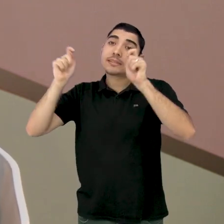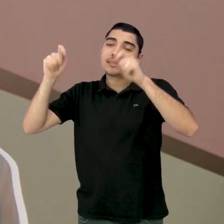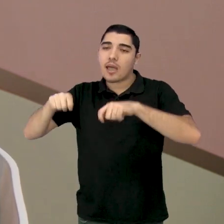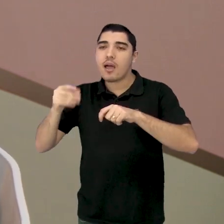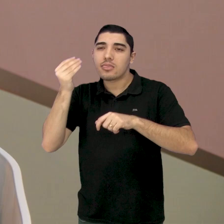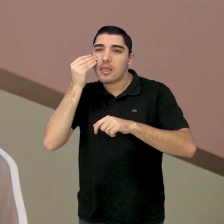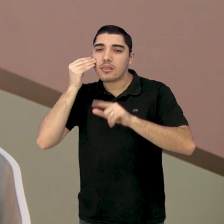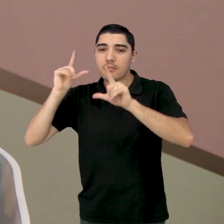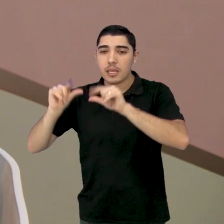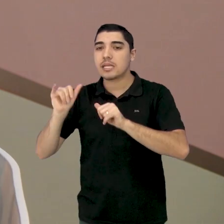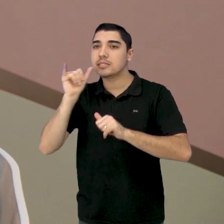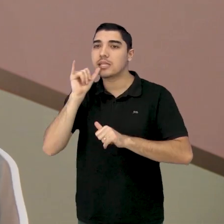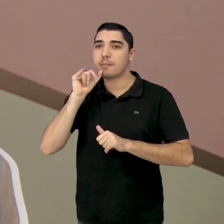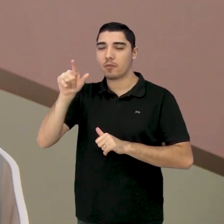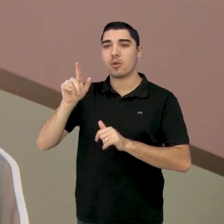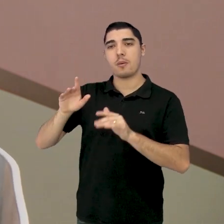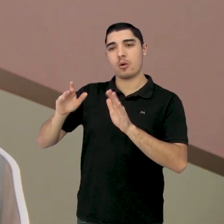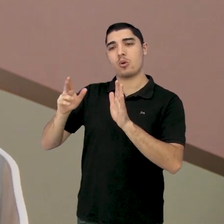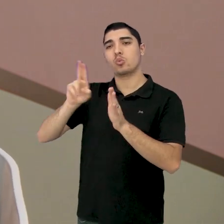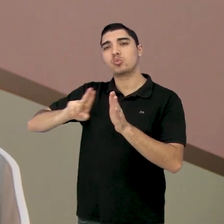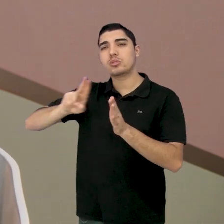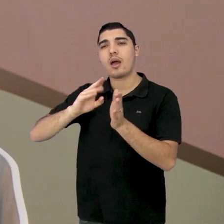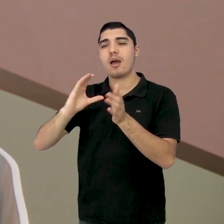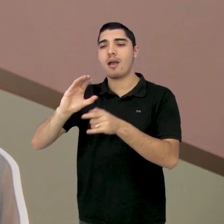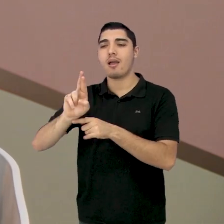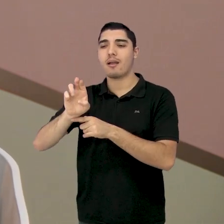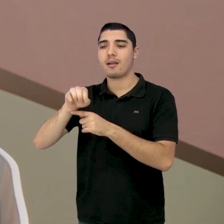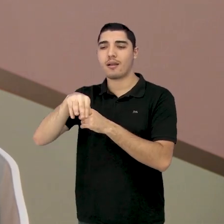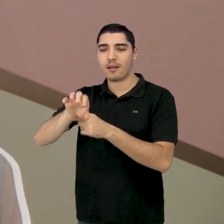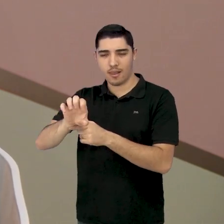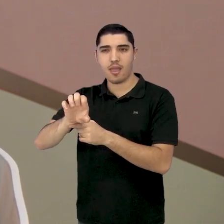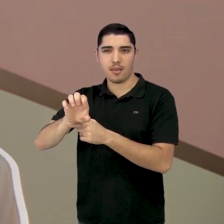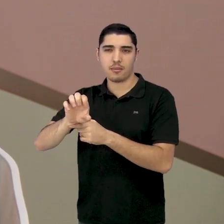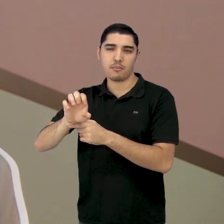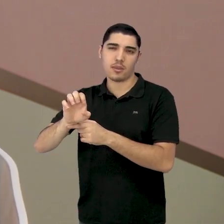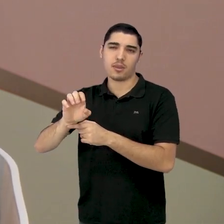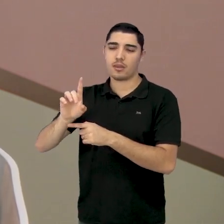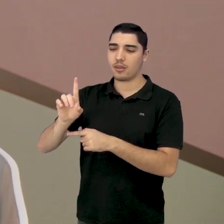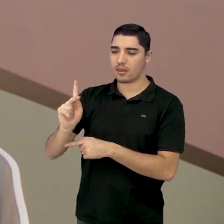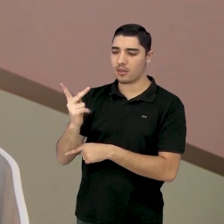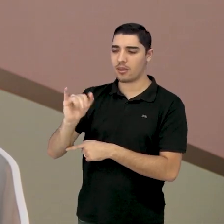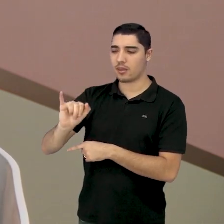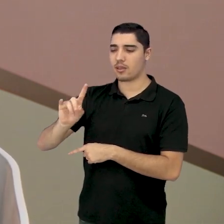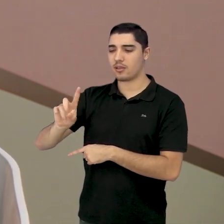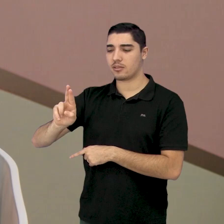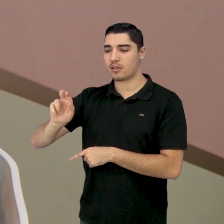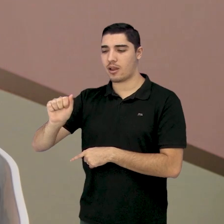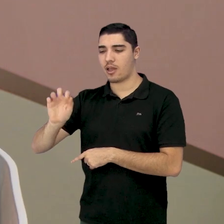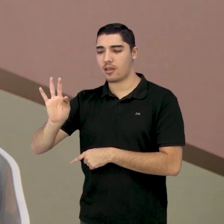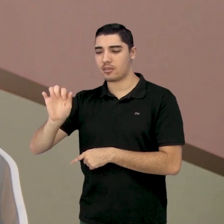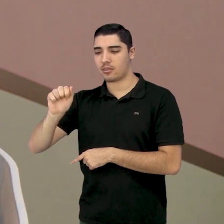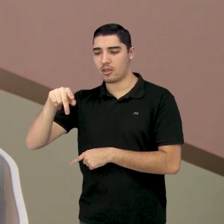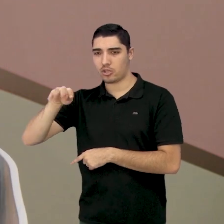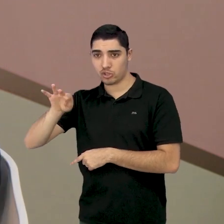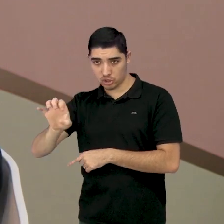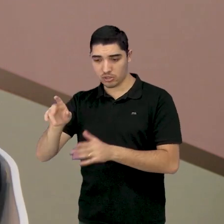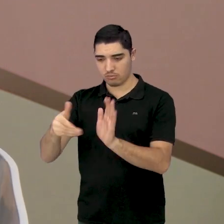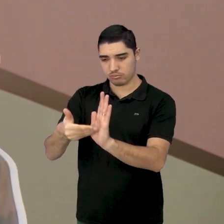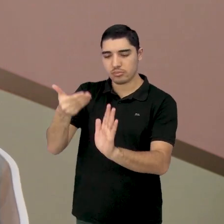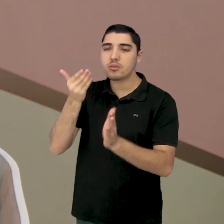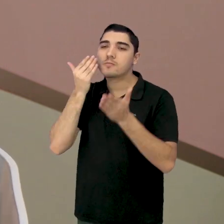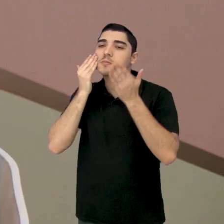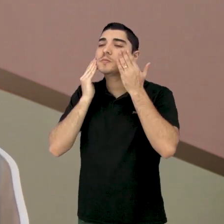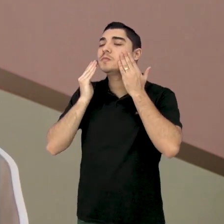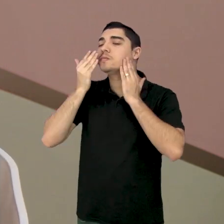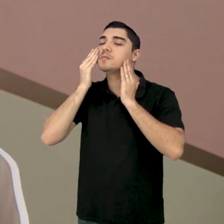passando... Prevenir. Passar hidratante na região, né? Hidratantes que têm oxidantes. Mas quando a gente é jovem, a gente lava o rosto, toma banho, logo já